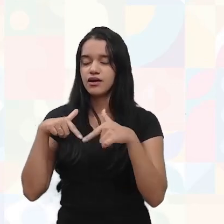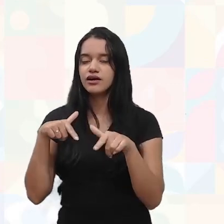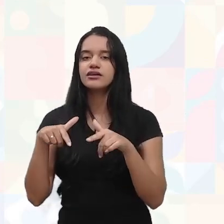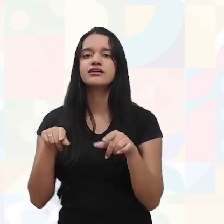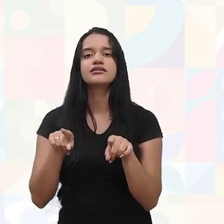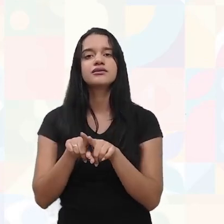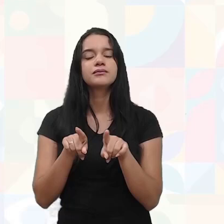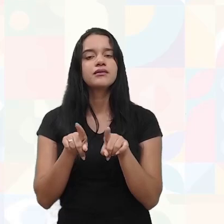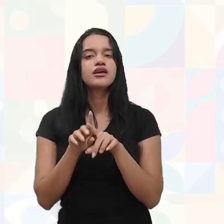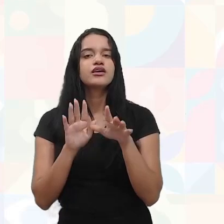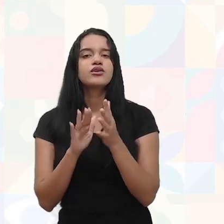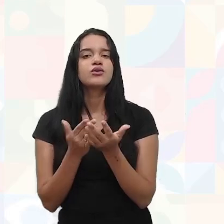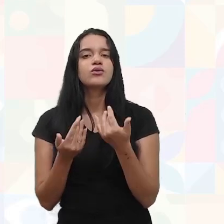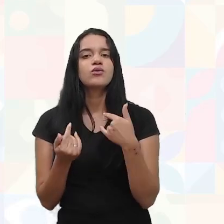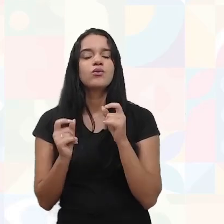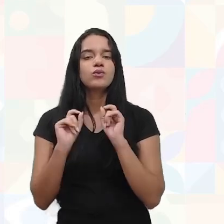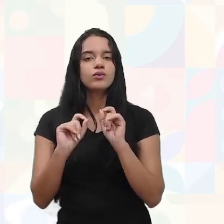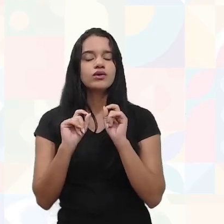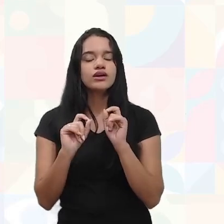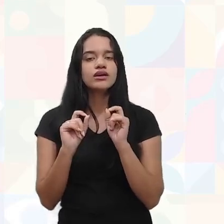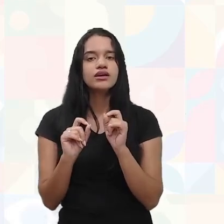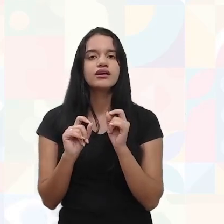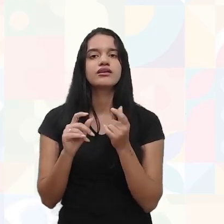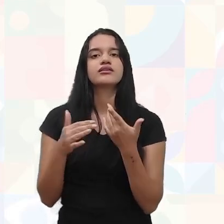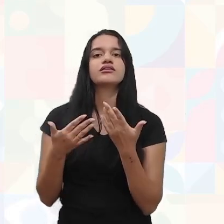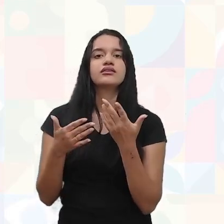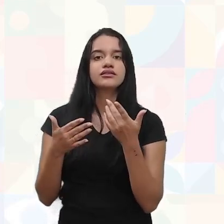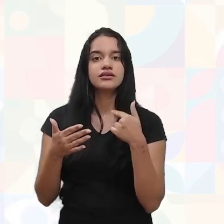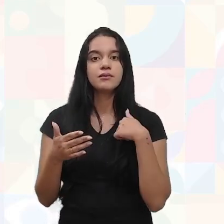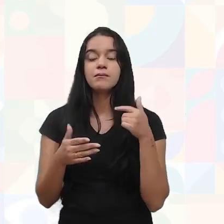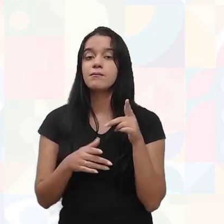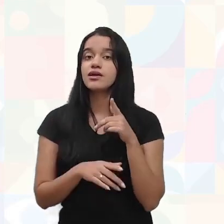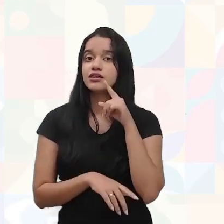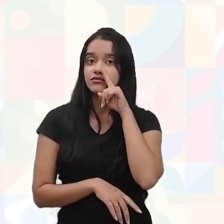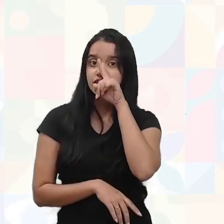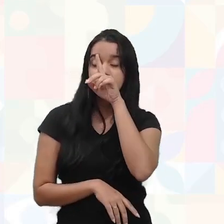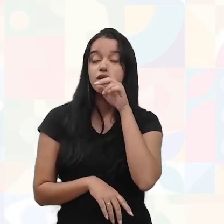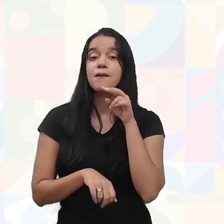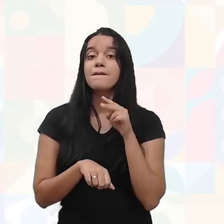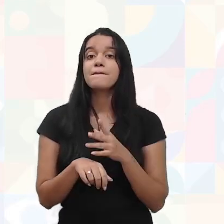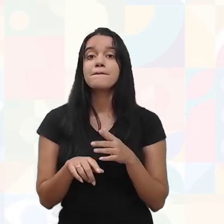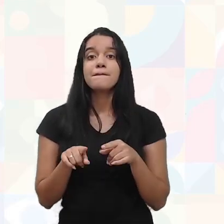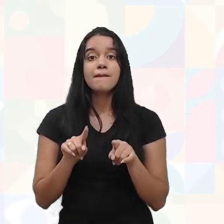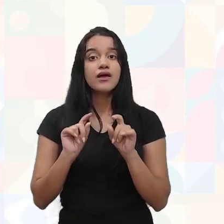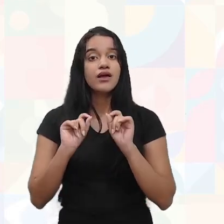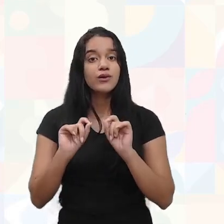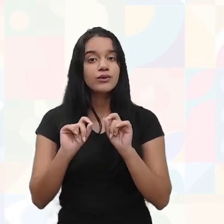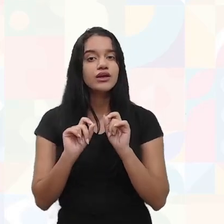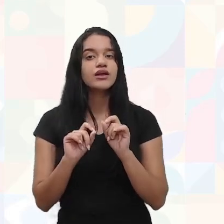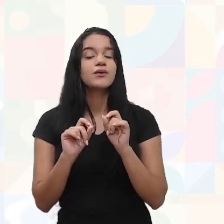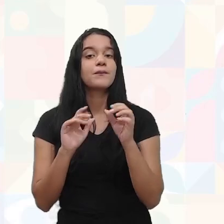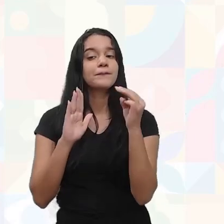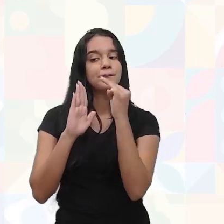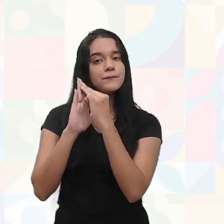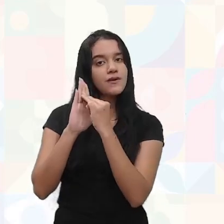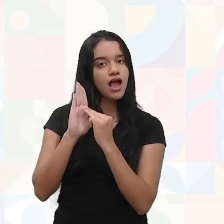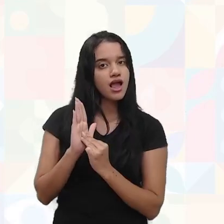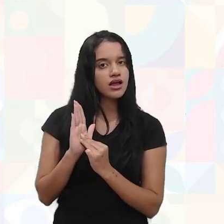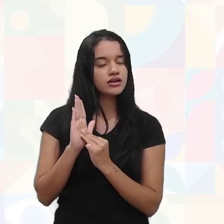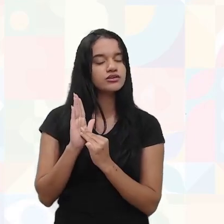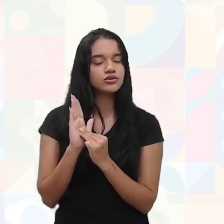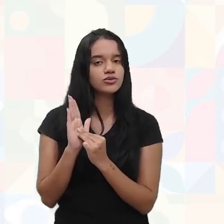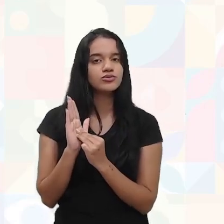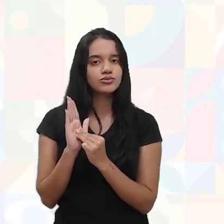de prioridades na implementação de medidas de prevenção. Ou seja, é um método